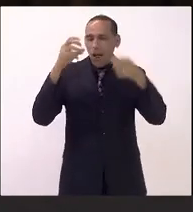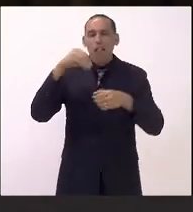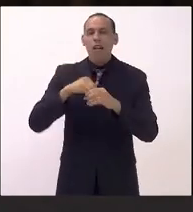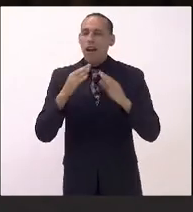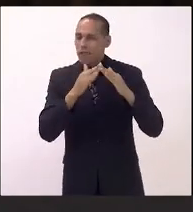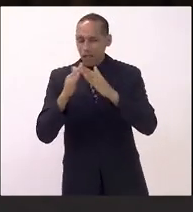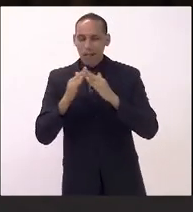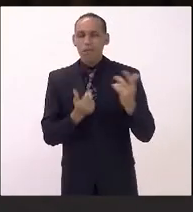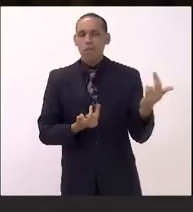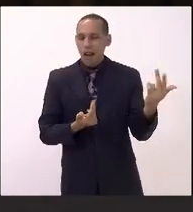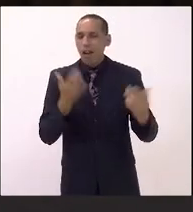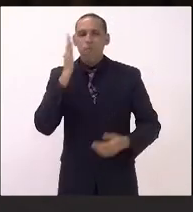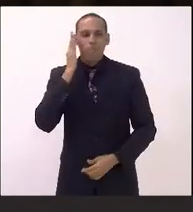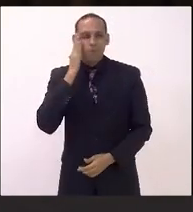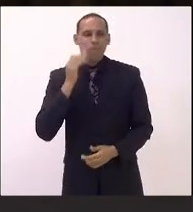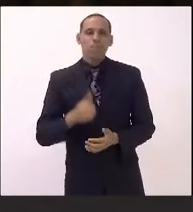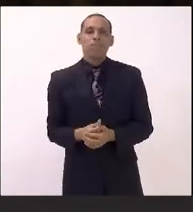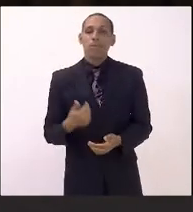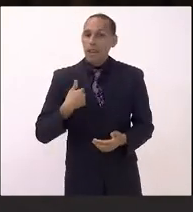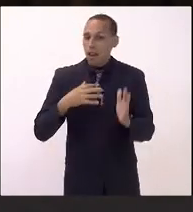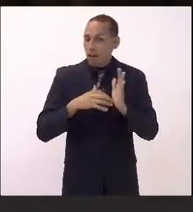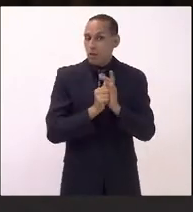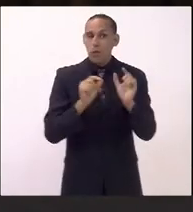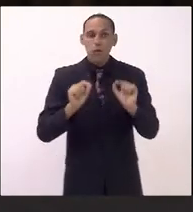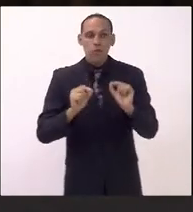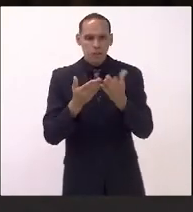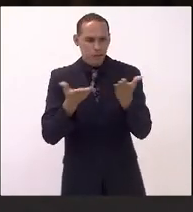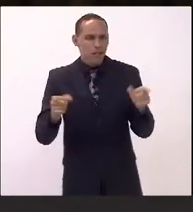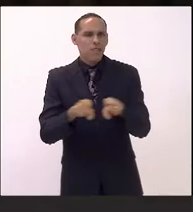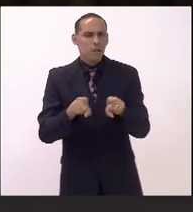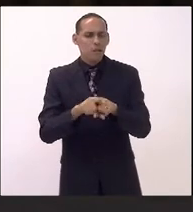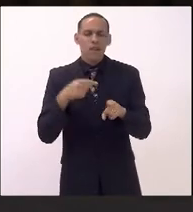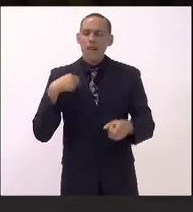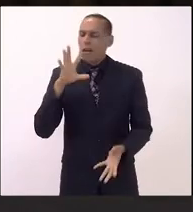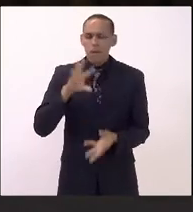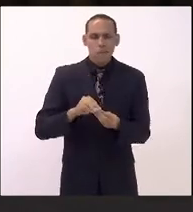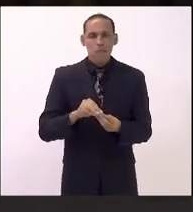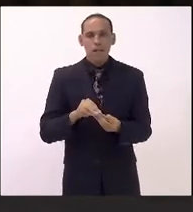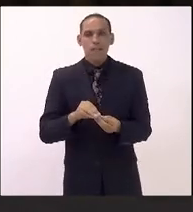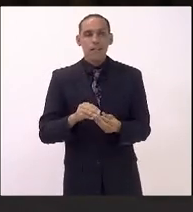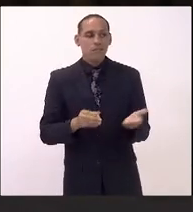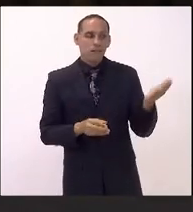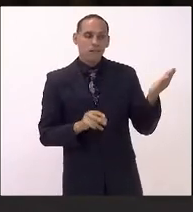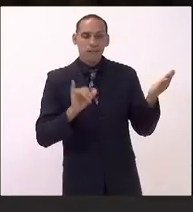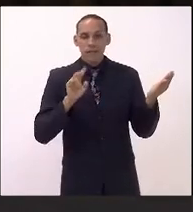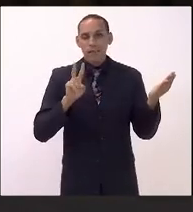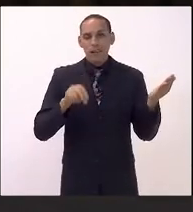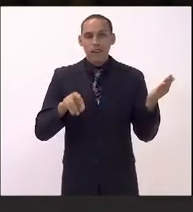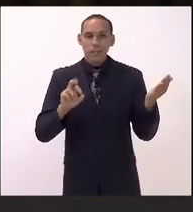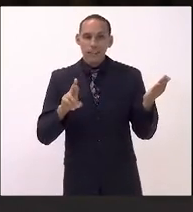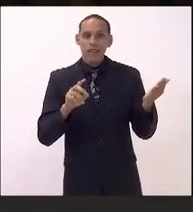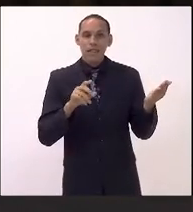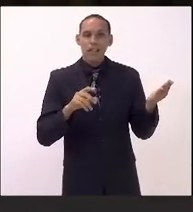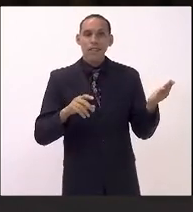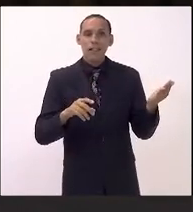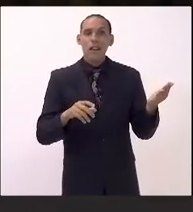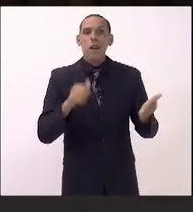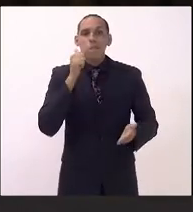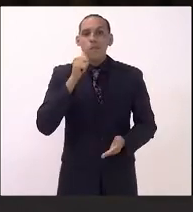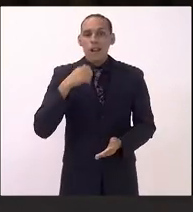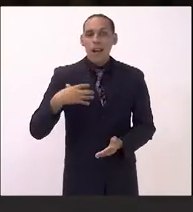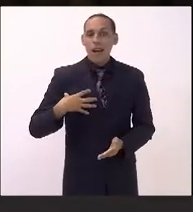favela. Eu quero registrar aqui para vocês também, vou ser bem breve, que Ivani é pai de 4